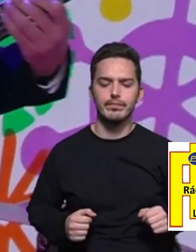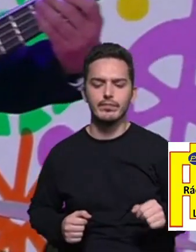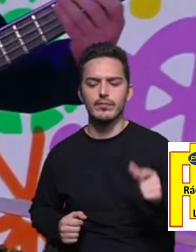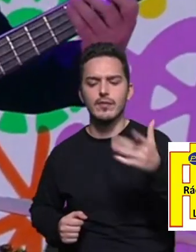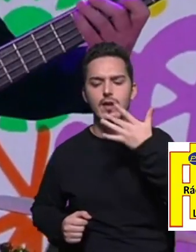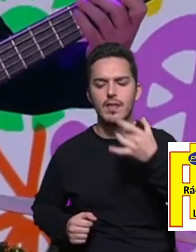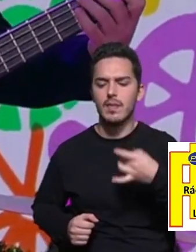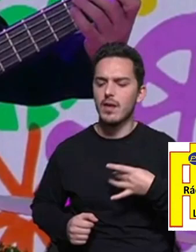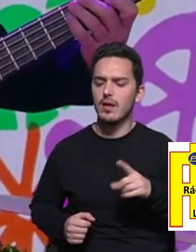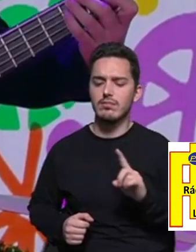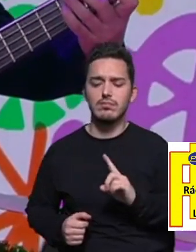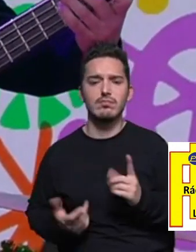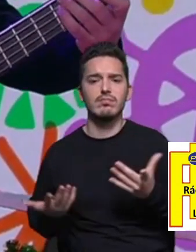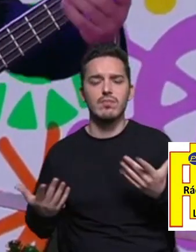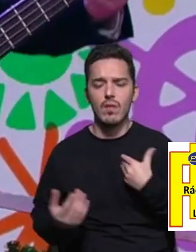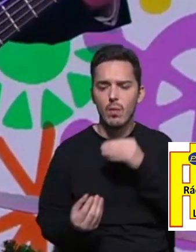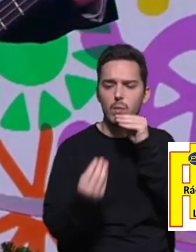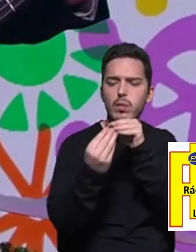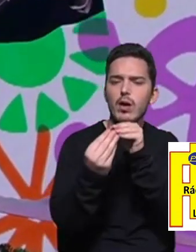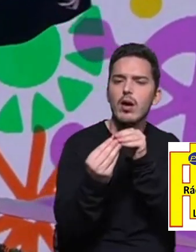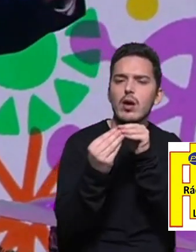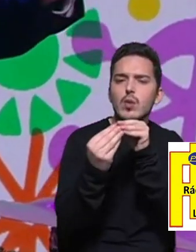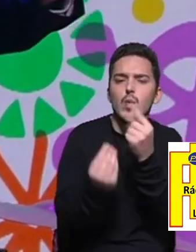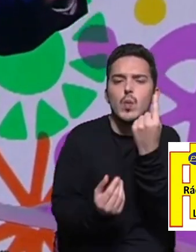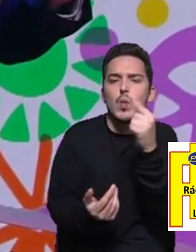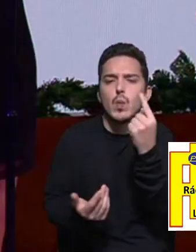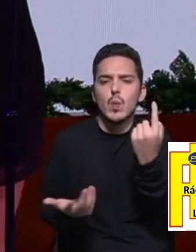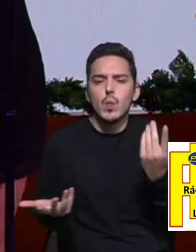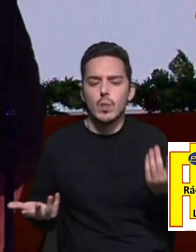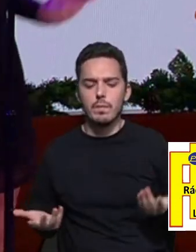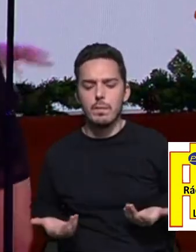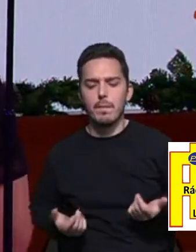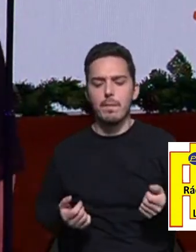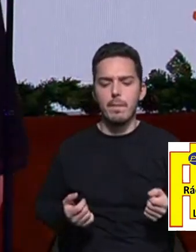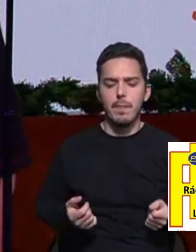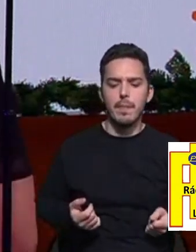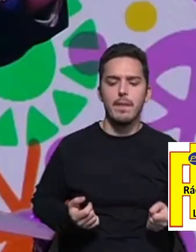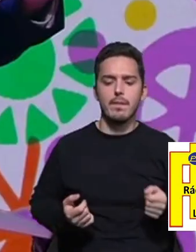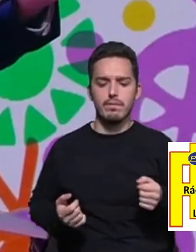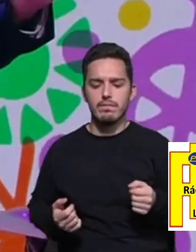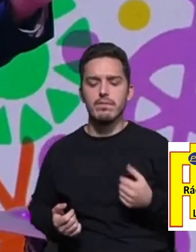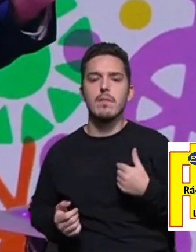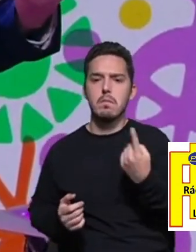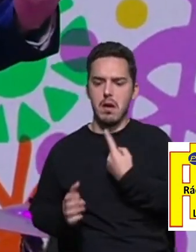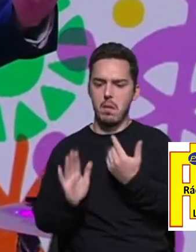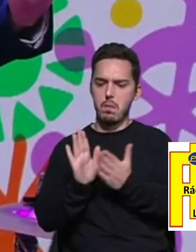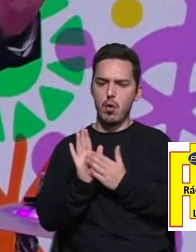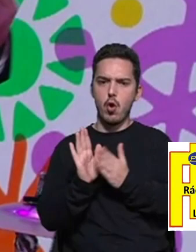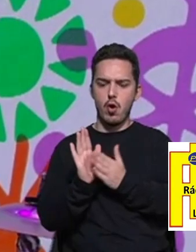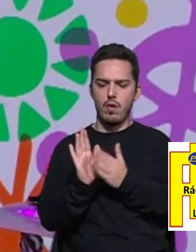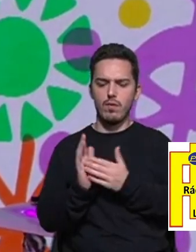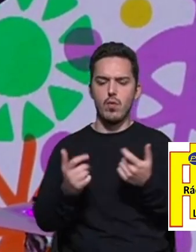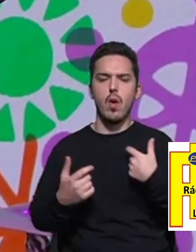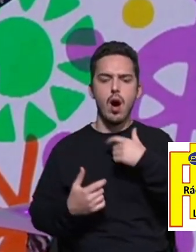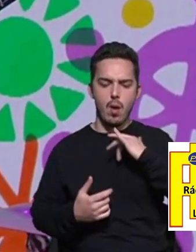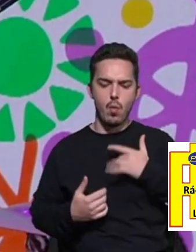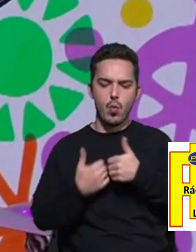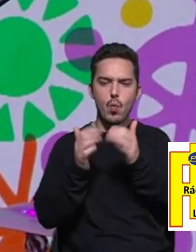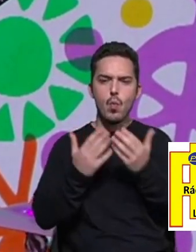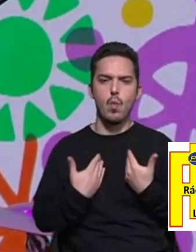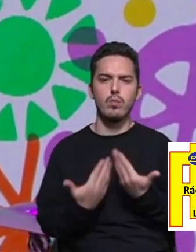Tu não me deixas nem sequer dar-te um beijo. Tenho que te provar todo o meu amor.